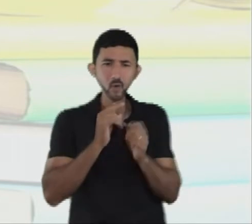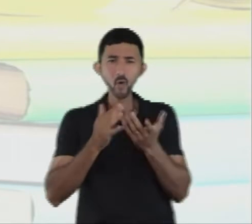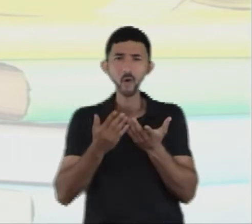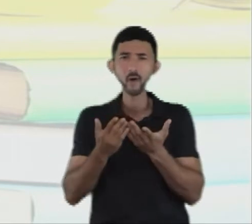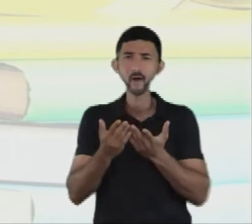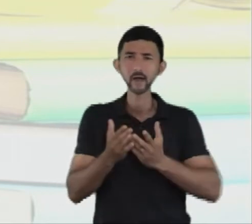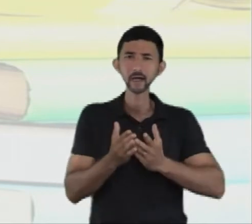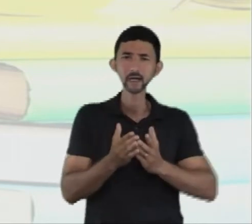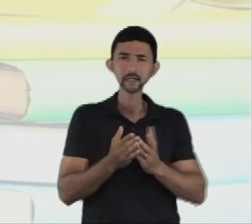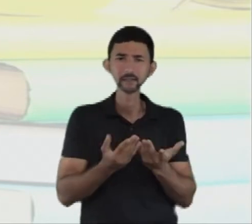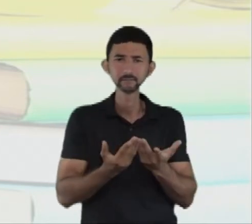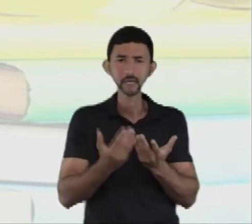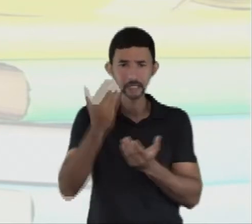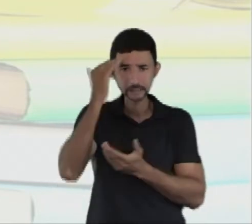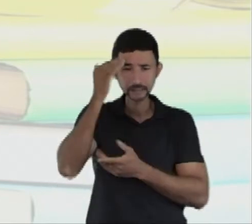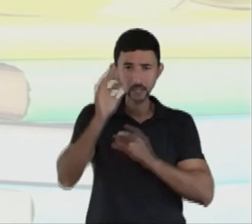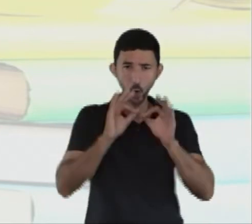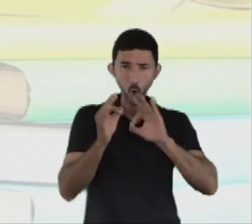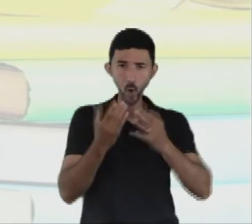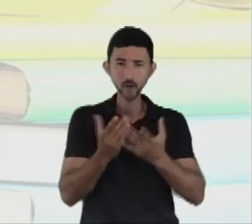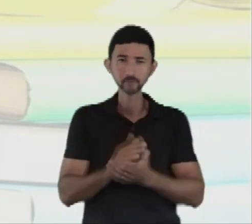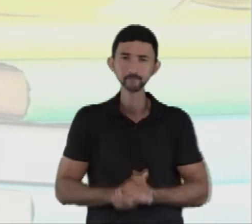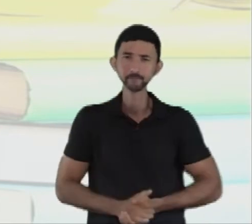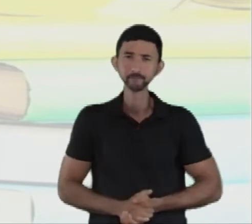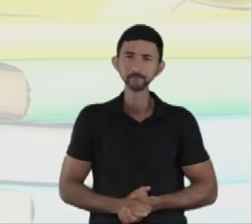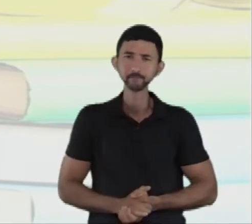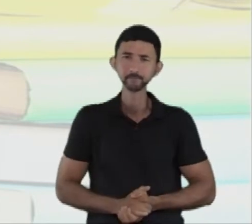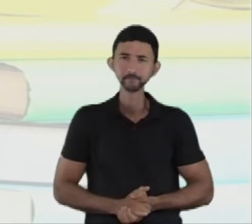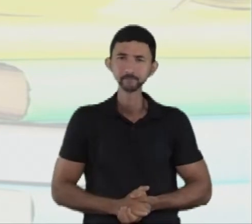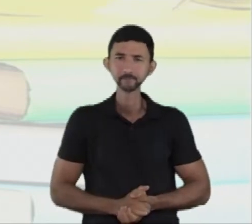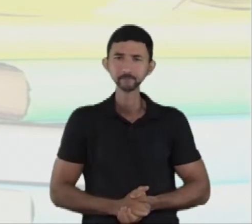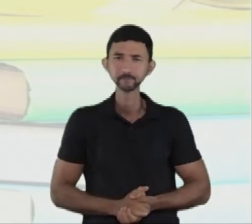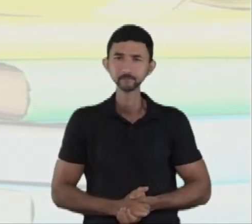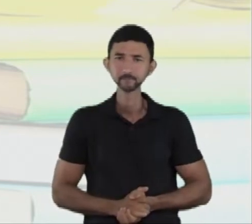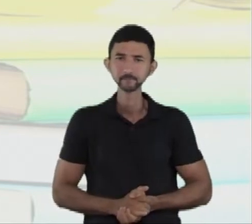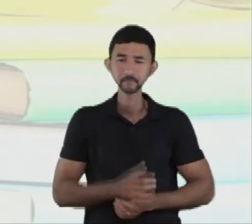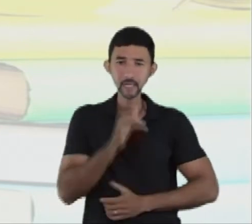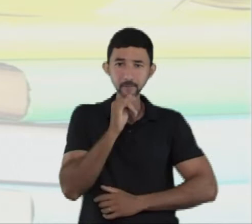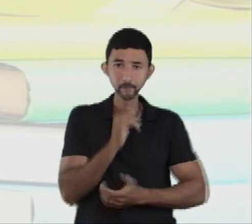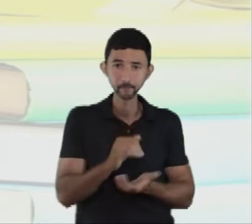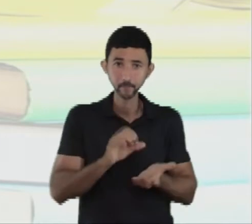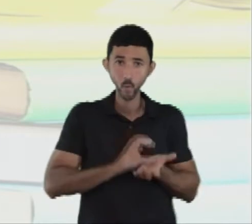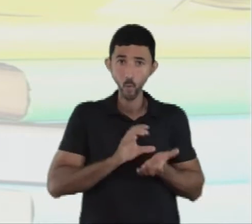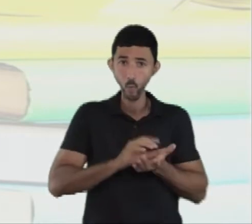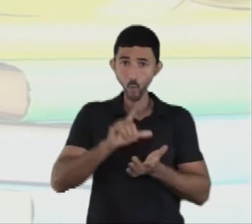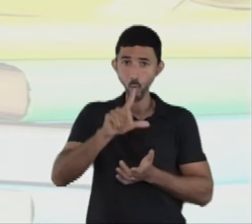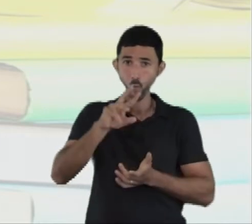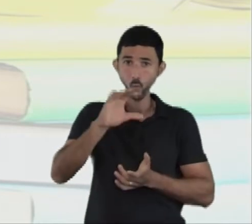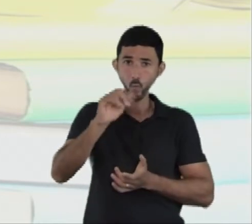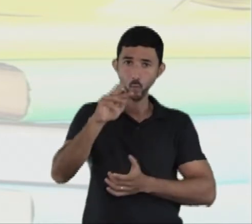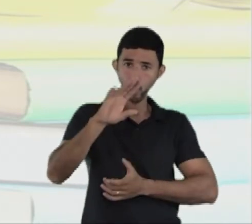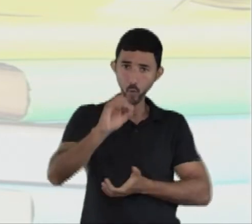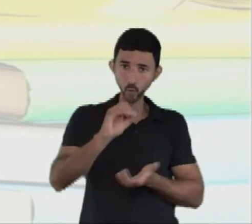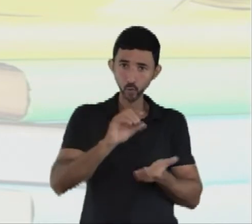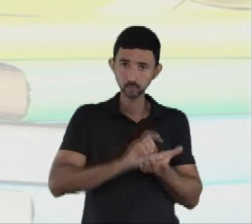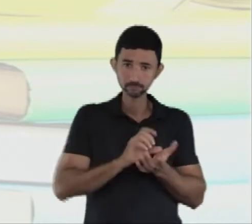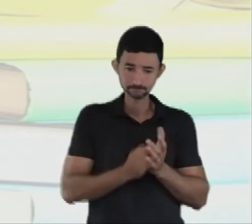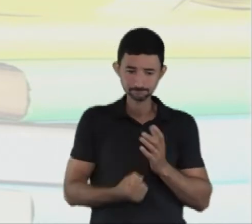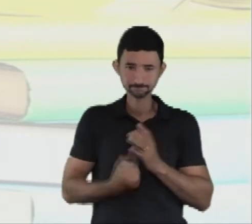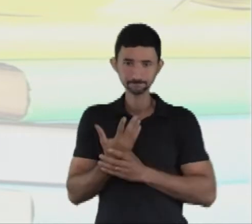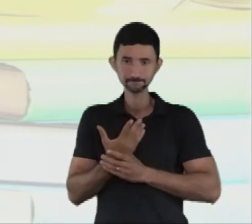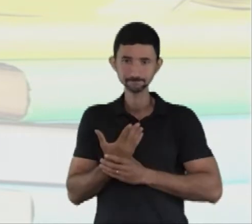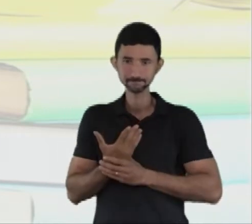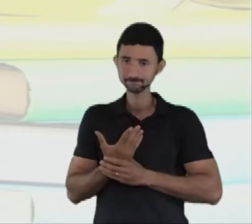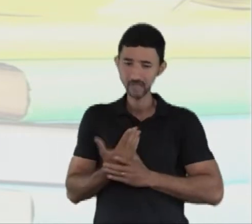finalizarmos a caracterização do capitalismo, vamos entender o seguinte, que o lucro, quando nós geramos o lucro, ele não